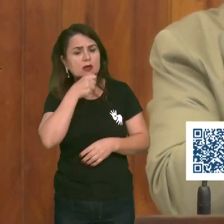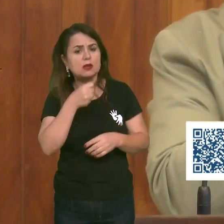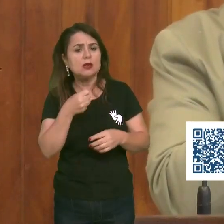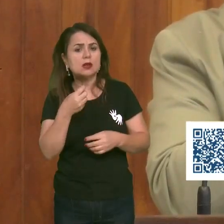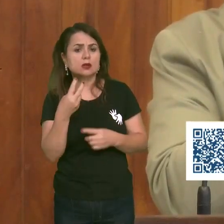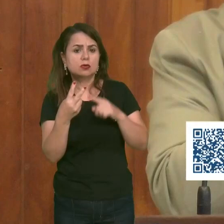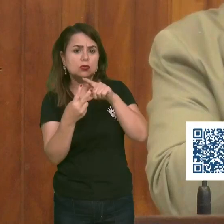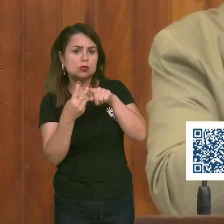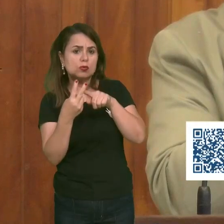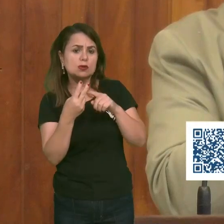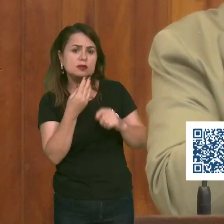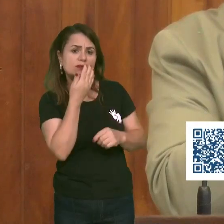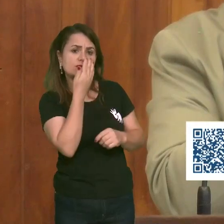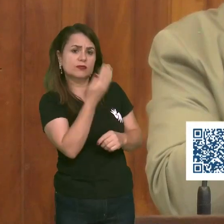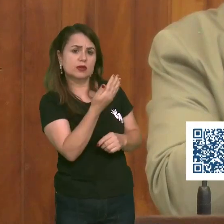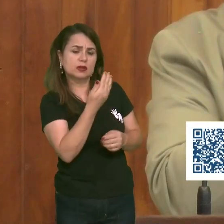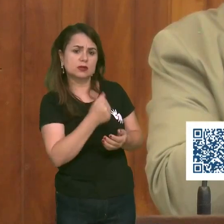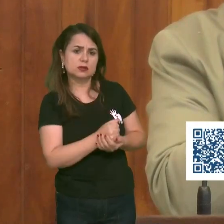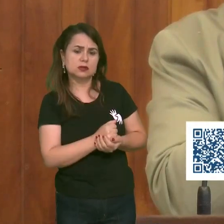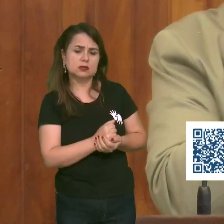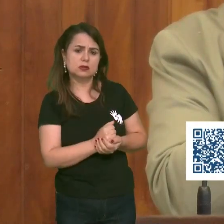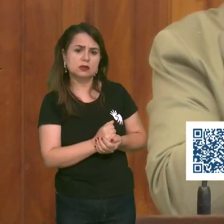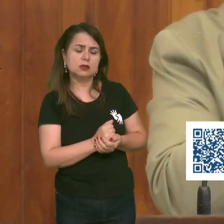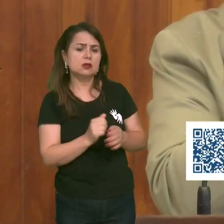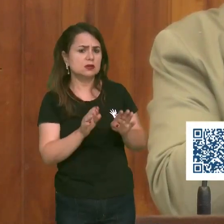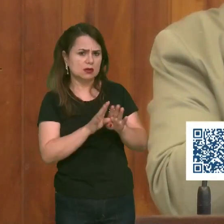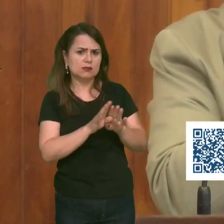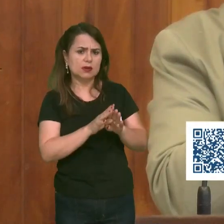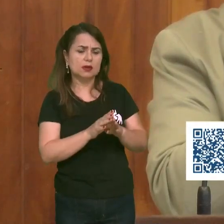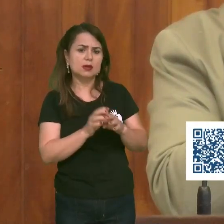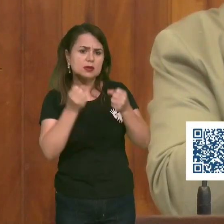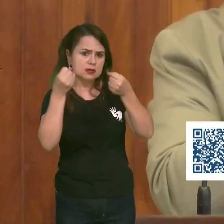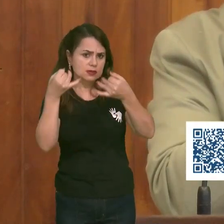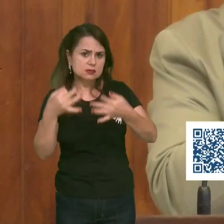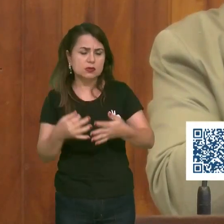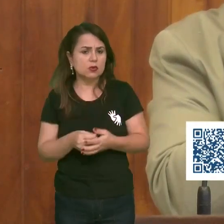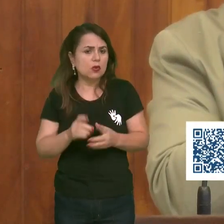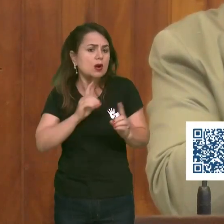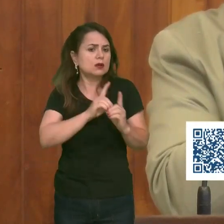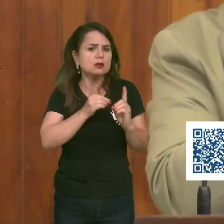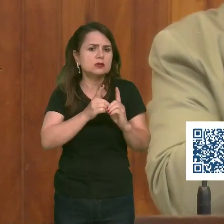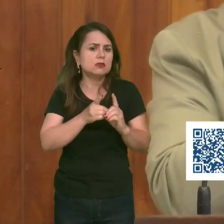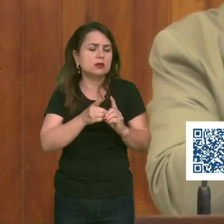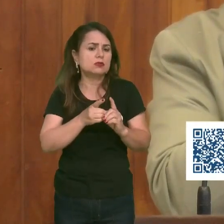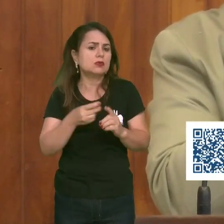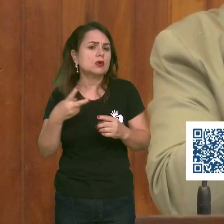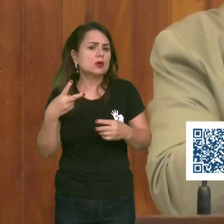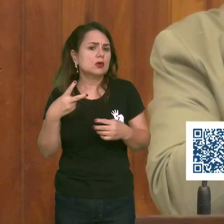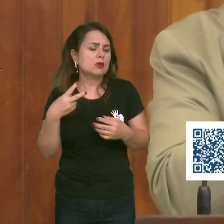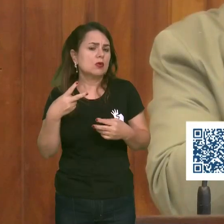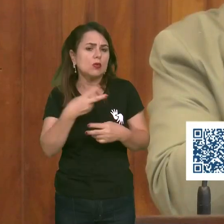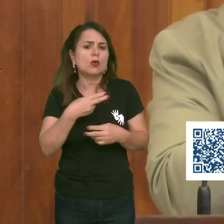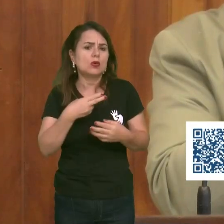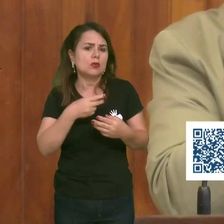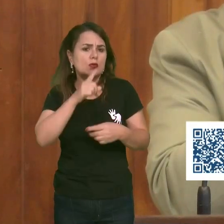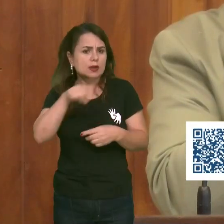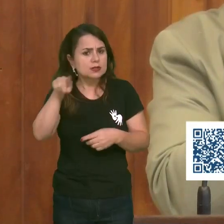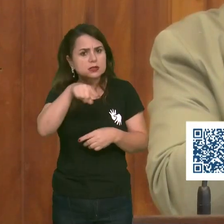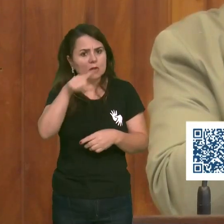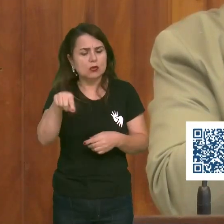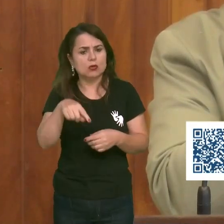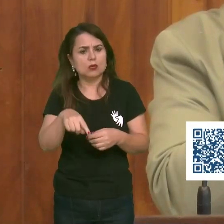recebendo a mesma notícia dos funcionários ou seja não ia atender mais Ah mas como não vai